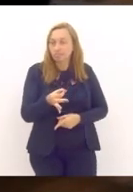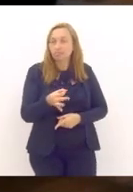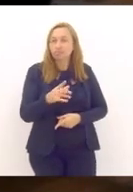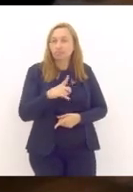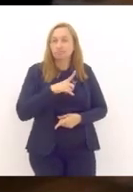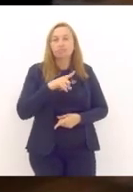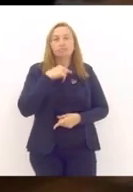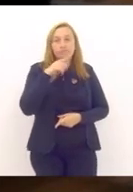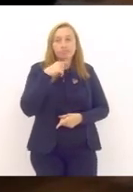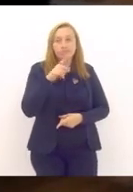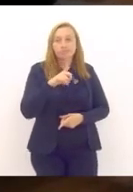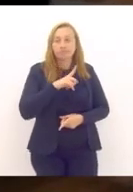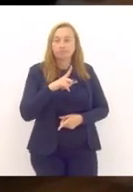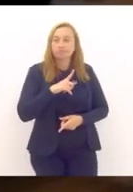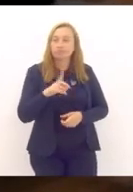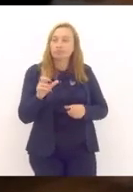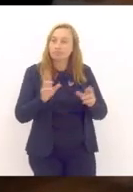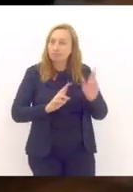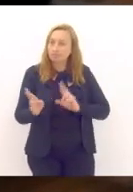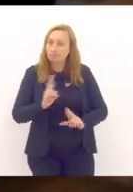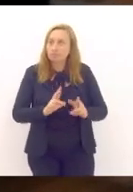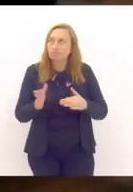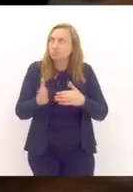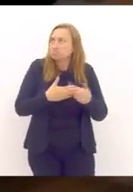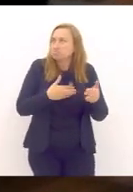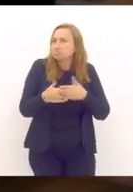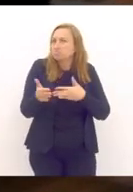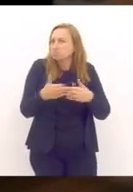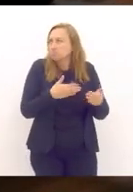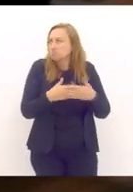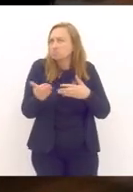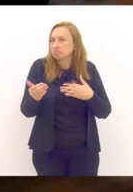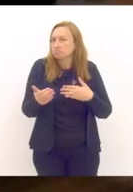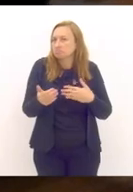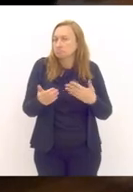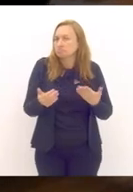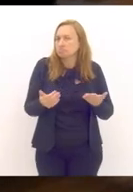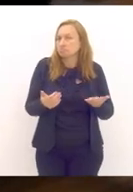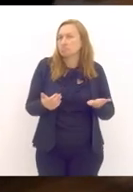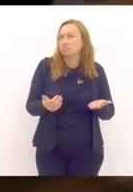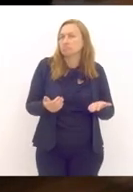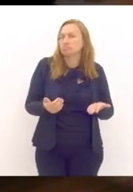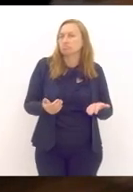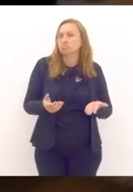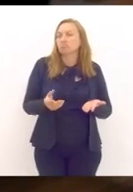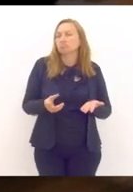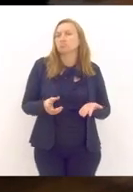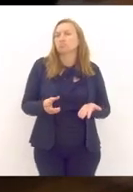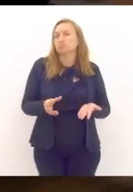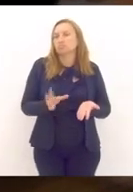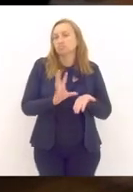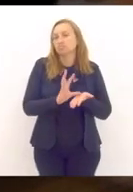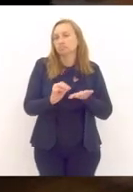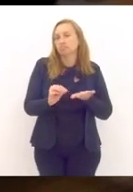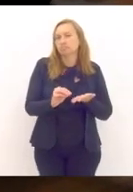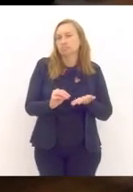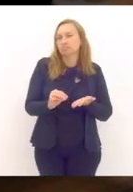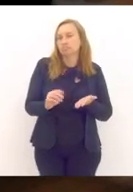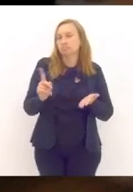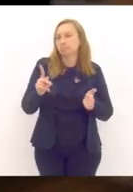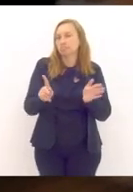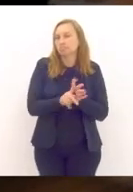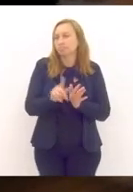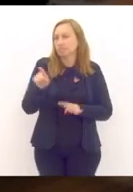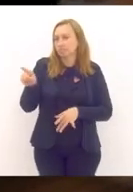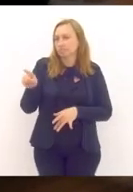alguma dúvida relacionada a qualquer uma pasta que não seja a sua, a Vossa Senhoria não vai ter condições de